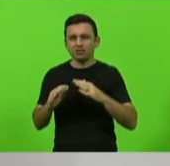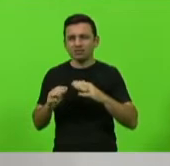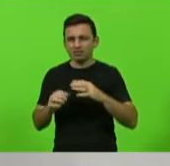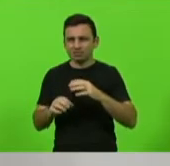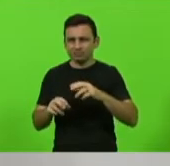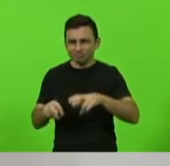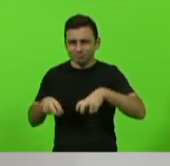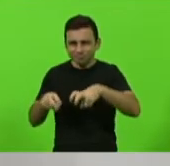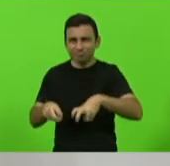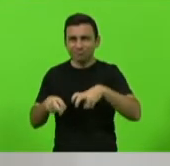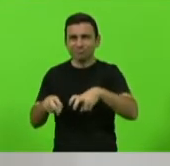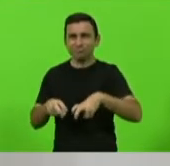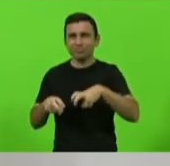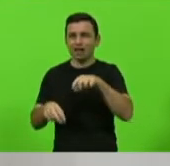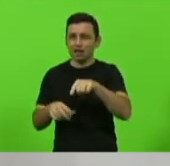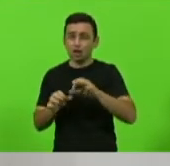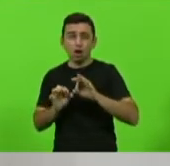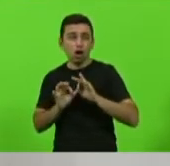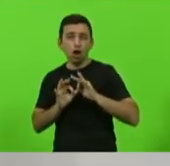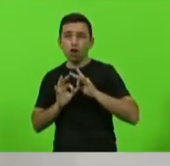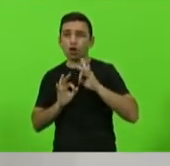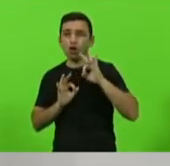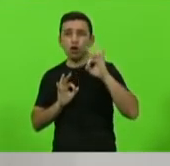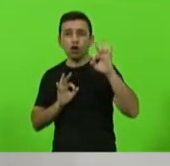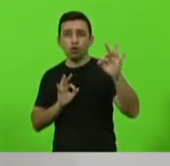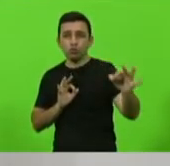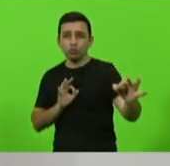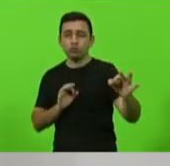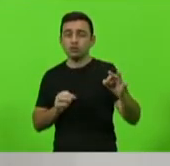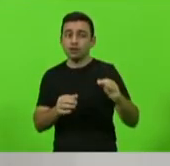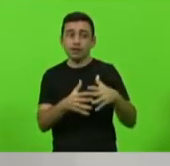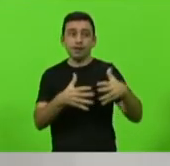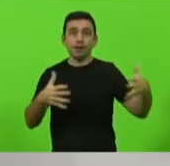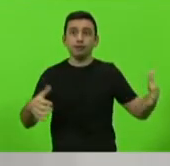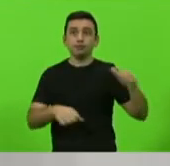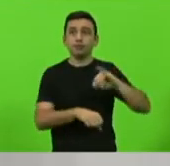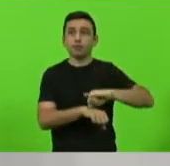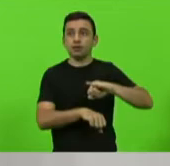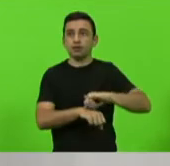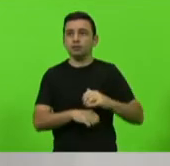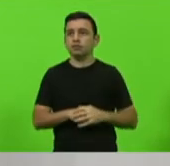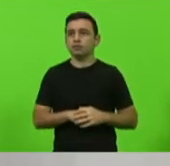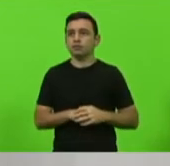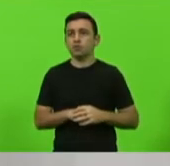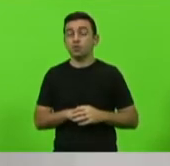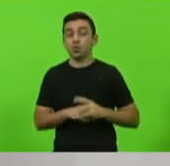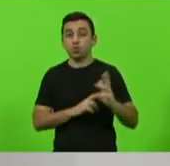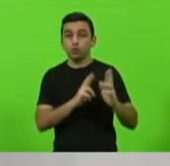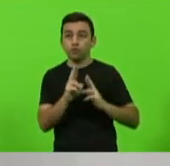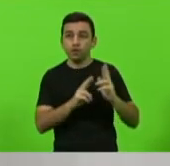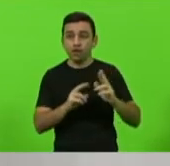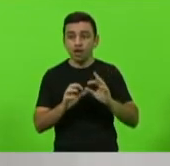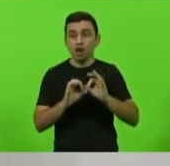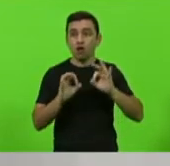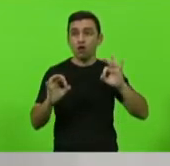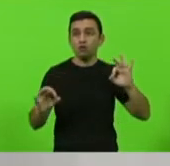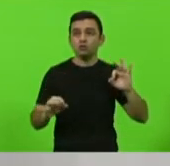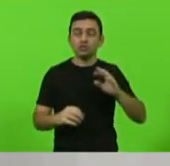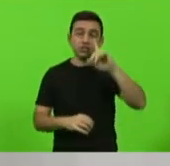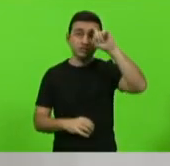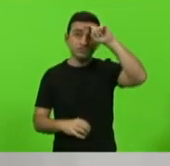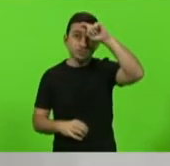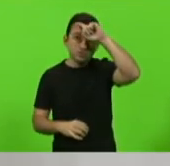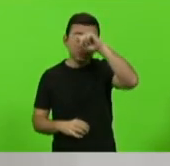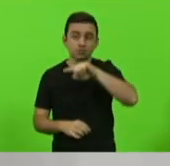é longe dos grandes centros, longe da rodovia, a dificuldade